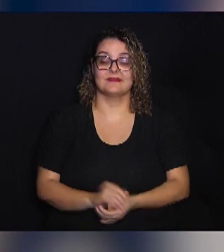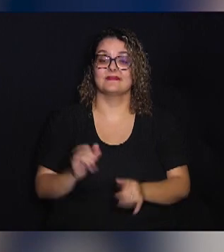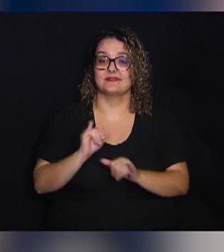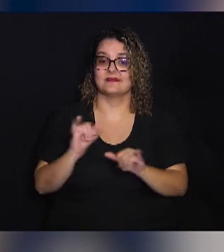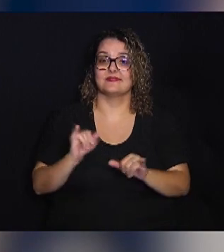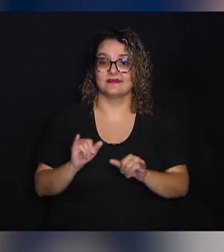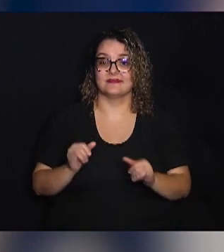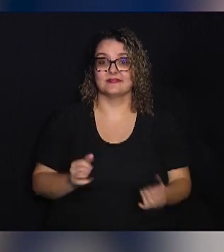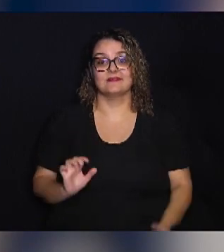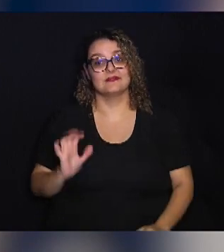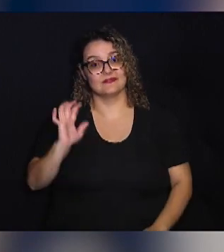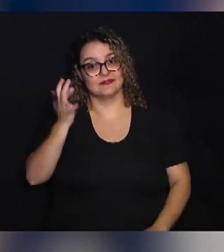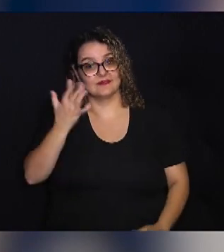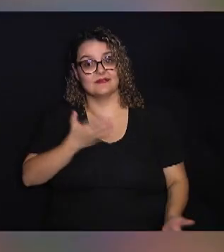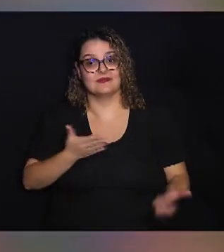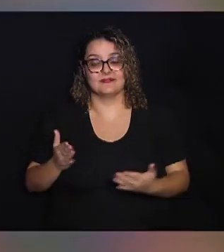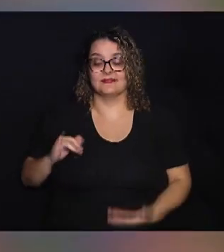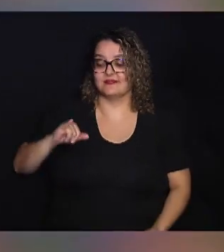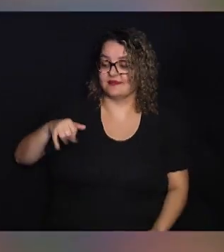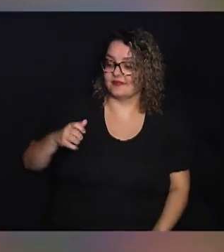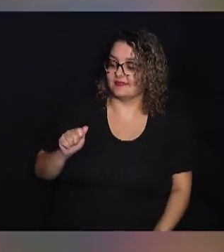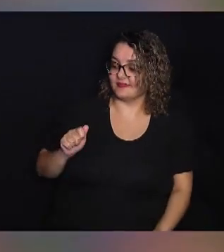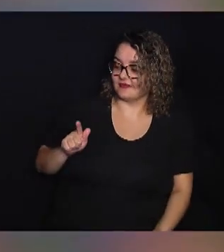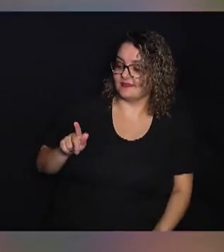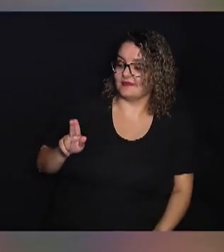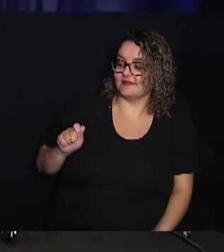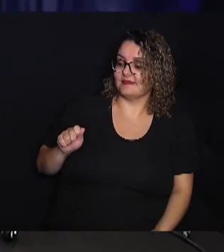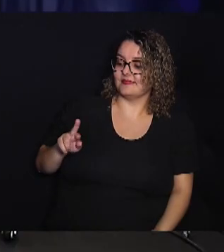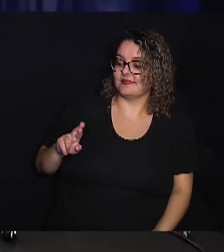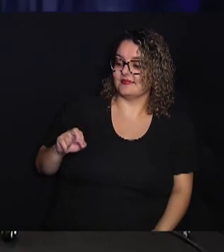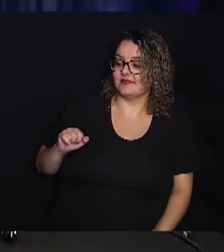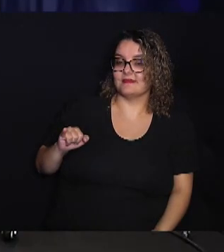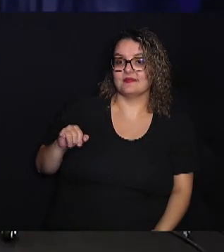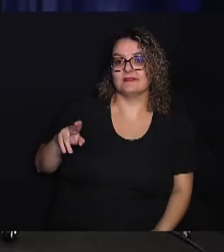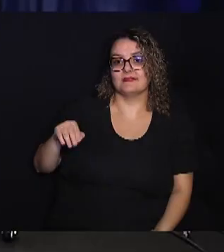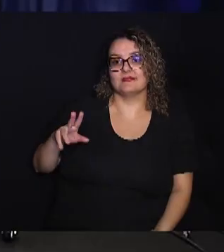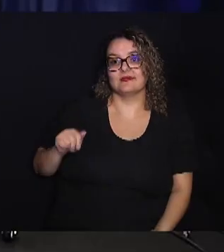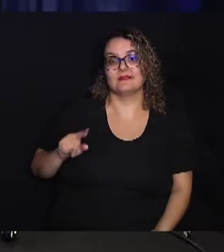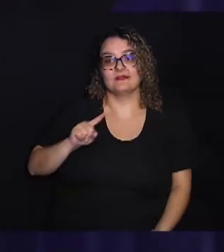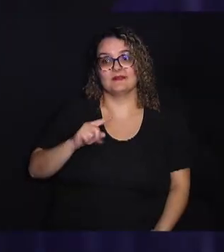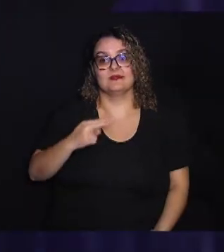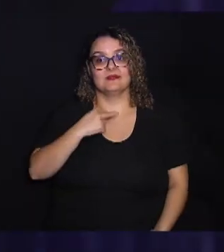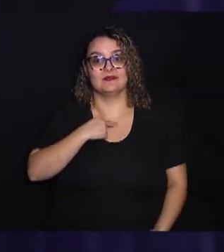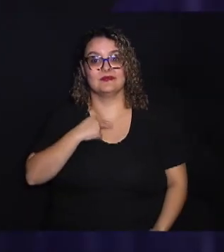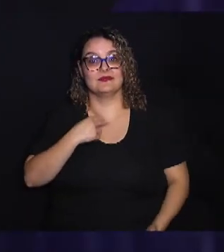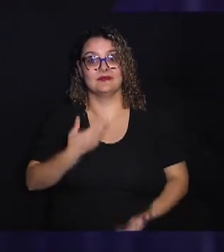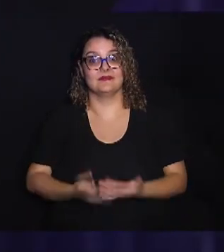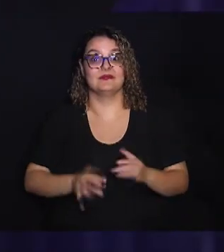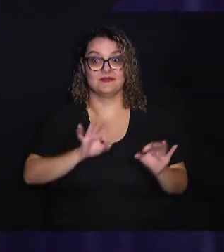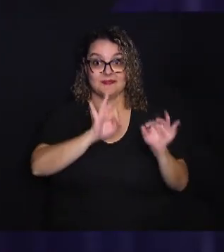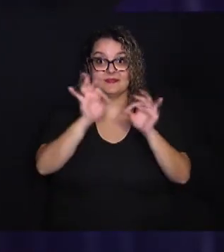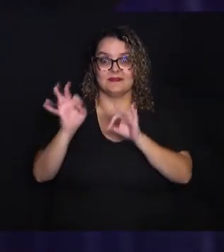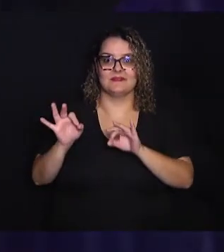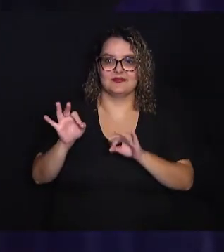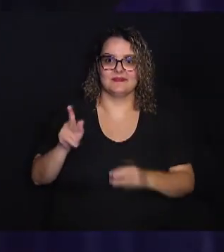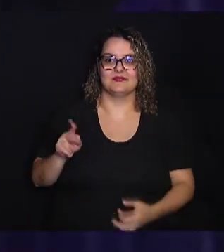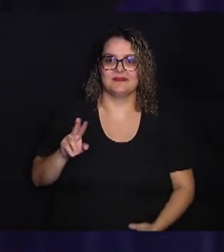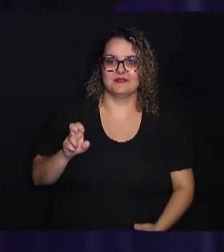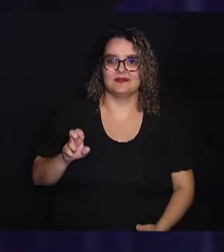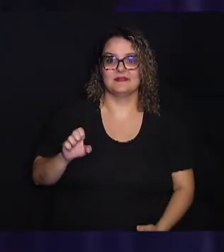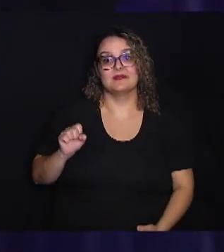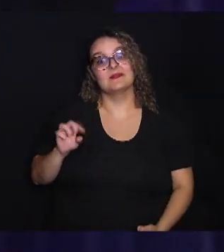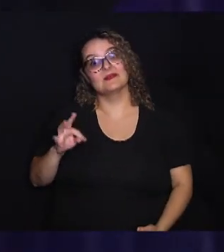espetáculo que vai acontecer em Jaguariúna, não pode perder. Quem já assistiu sabe, eu assisti, tive o privilégio de assistir a pré-estreia aqui em